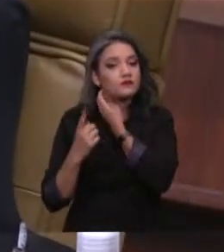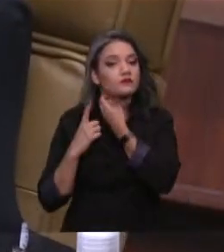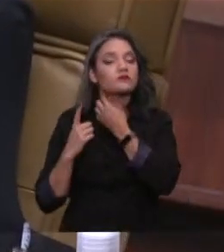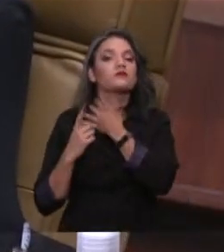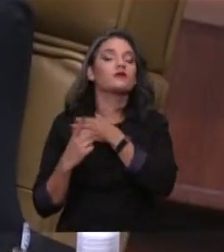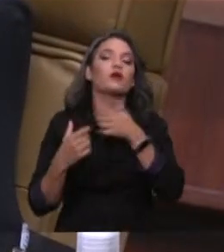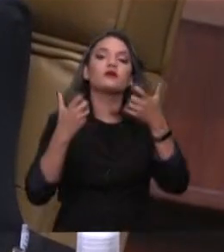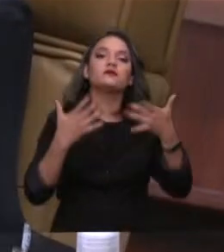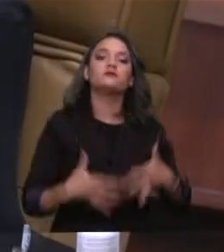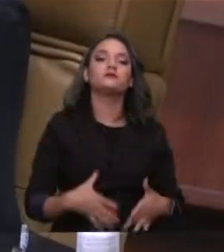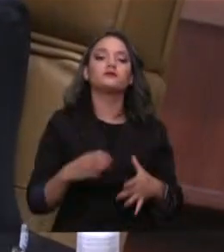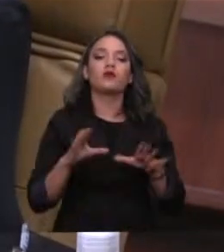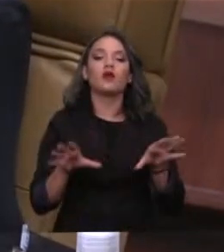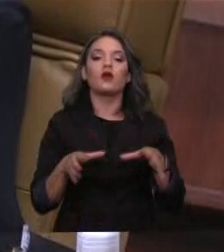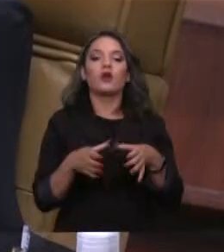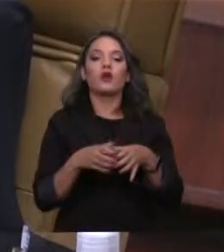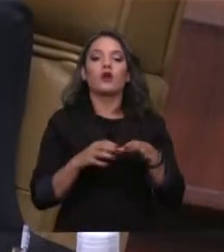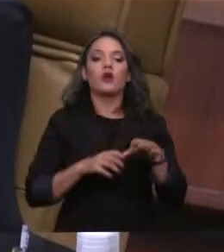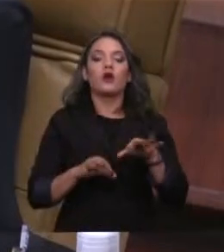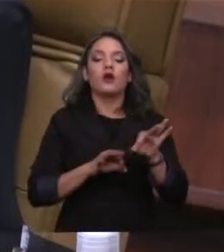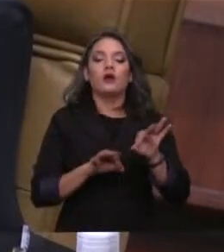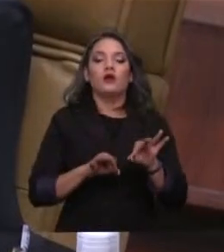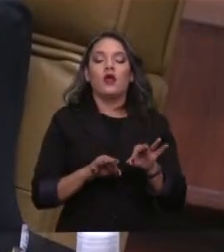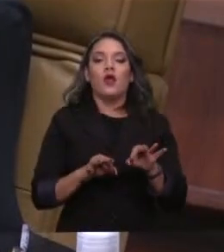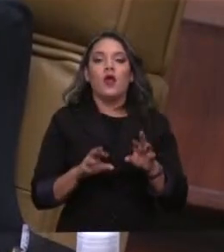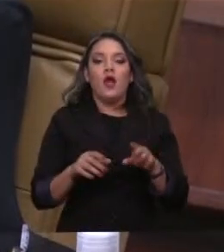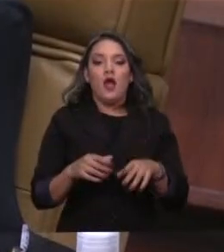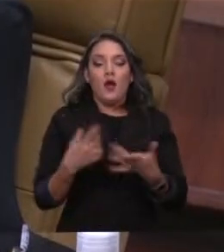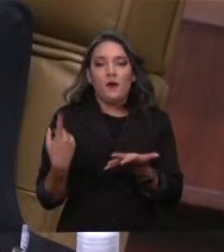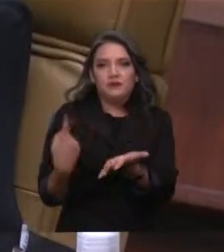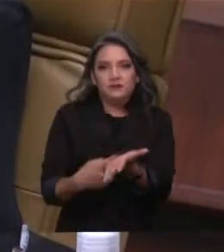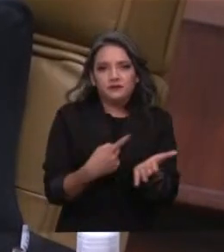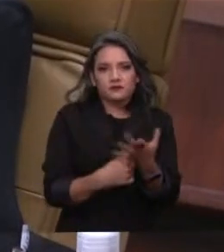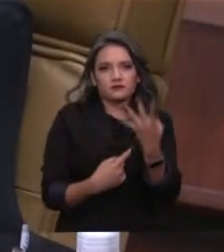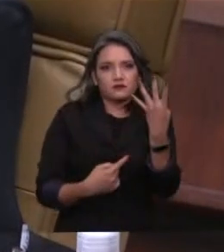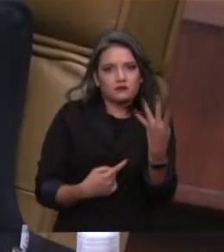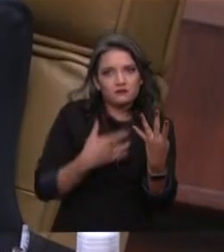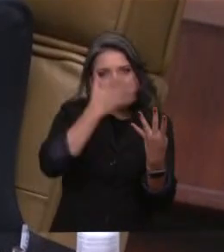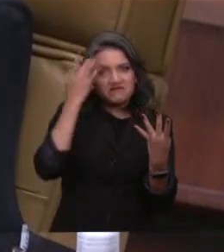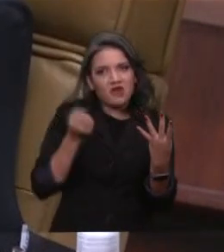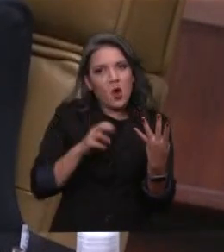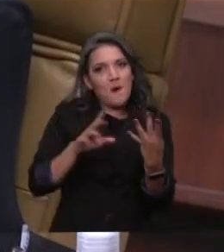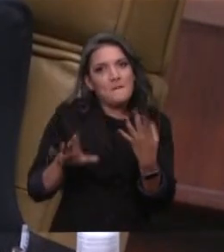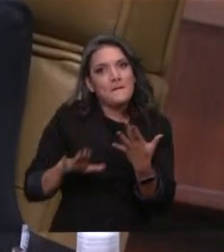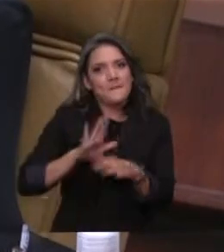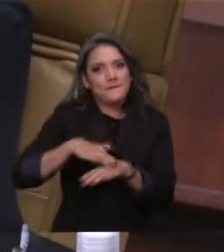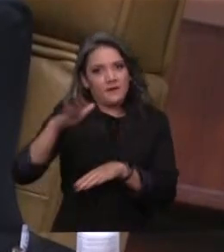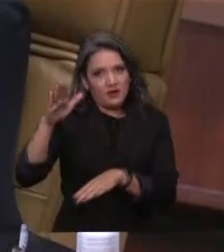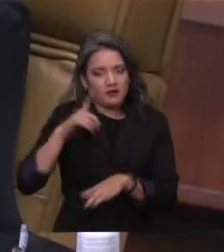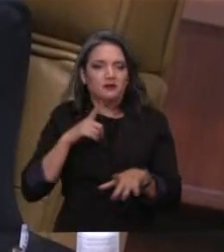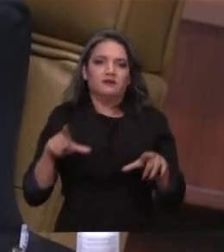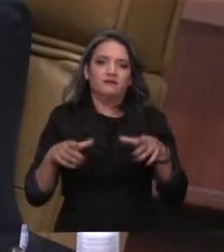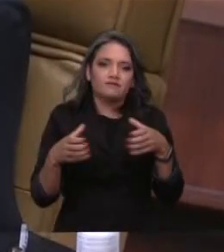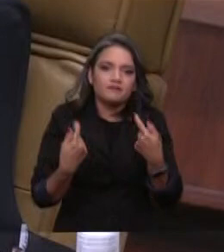a organização criminosa como uma associação de 4 ou mais pessoas. Exige, na